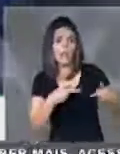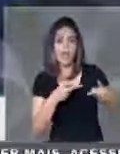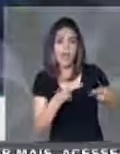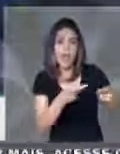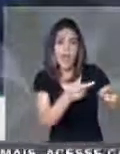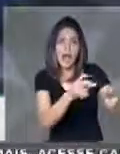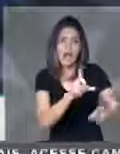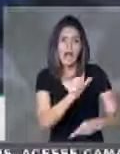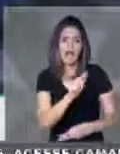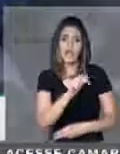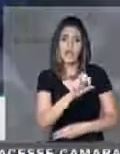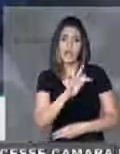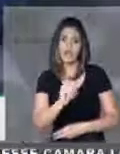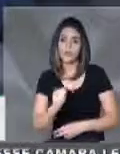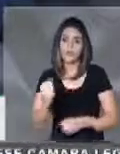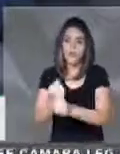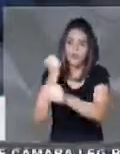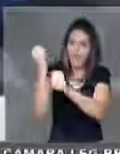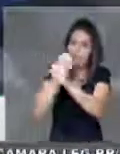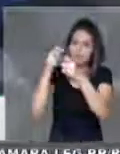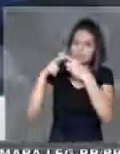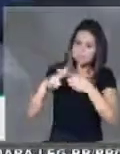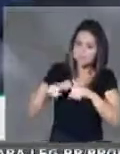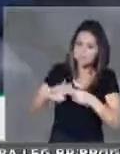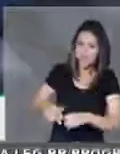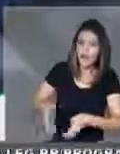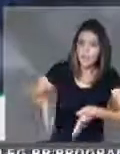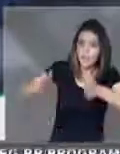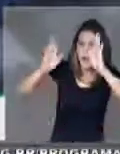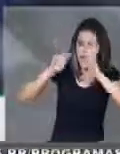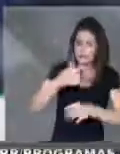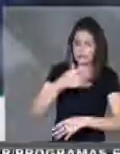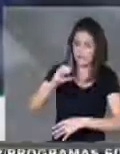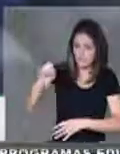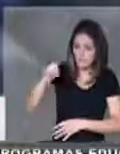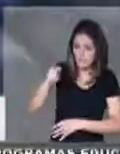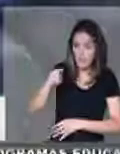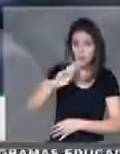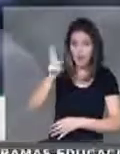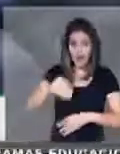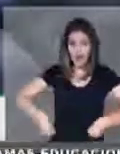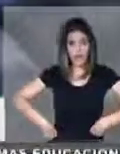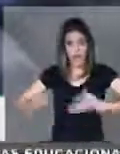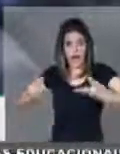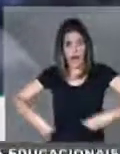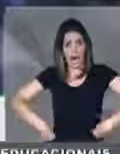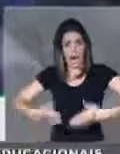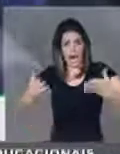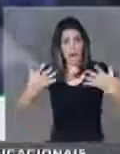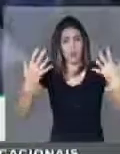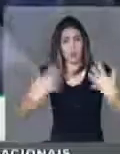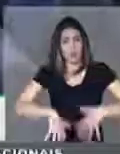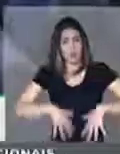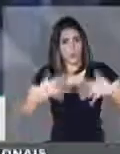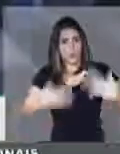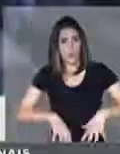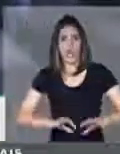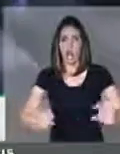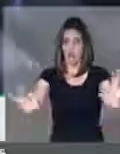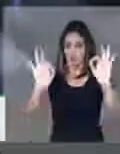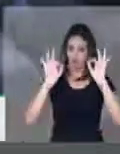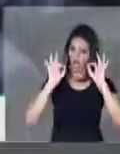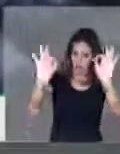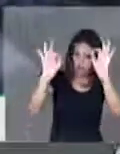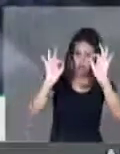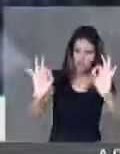lagosta, reformas de apartamento de ministro, gastando mais de 700 mil reais, despesas exorbitantes, dando luxo